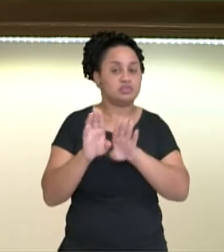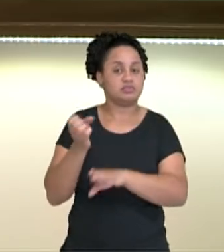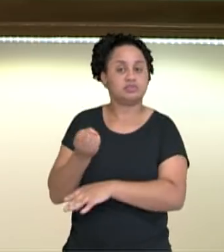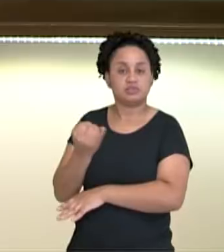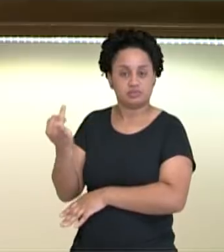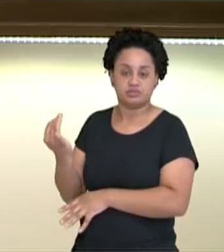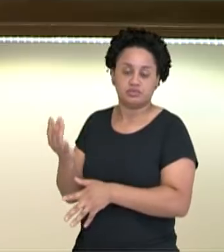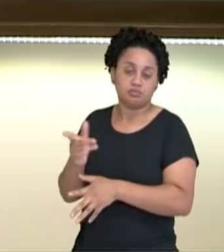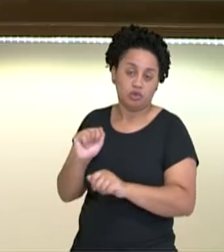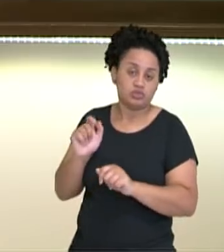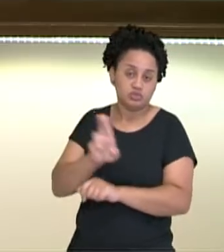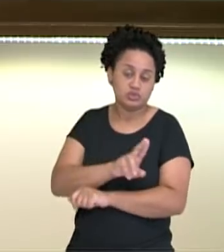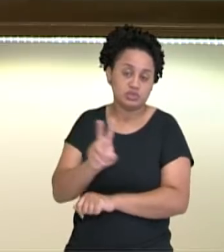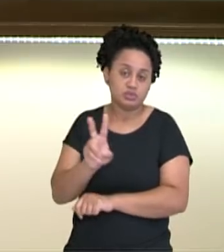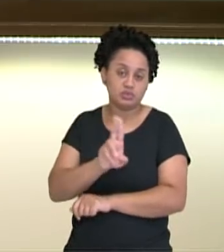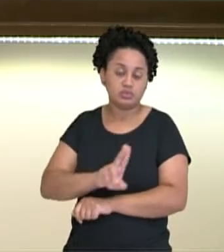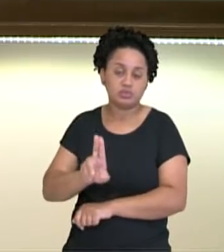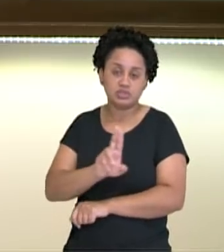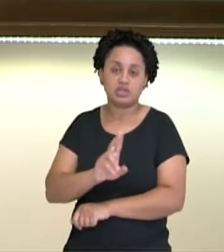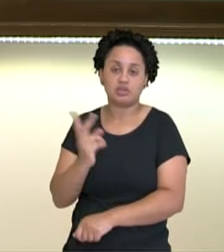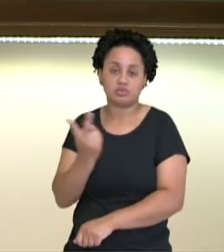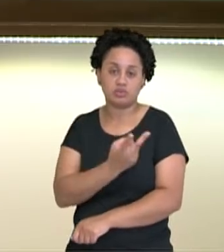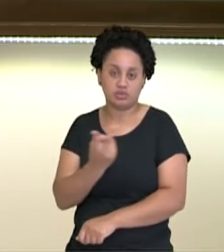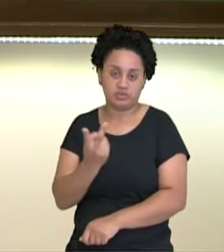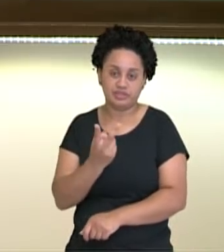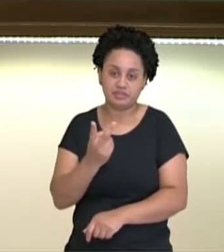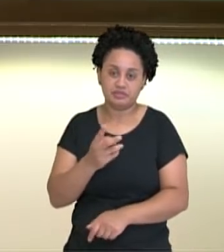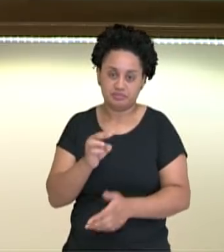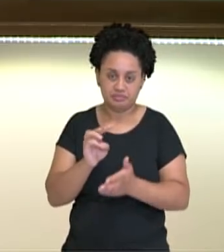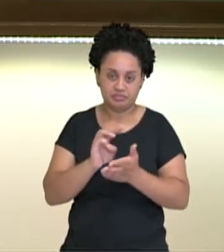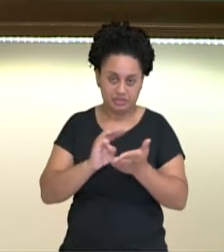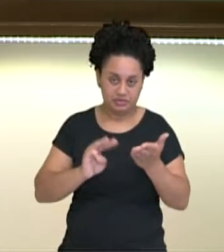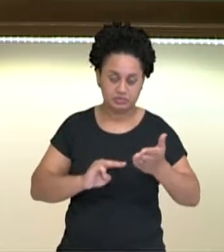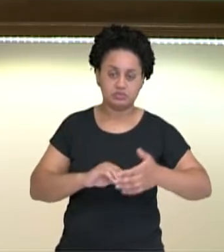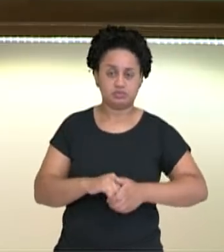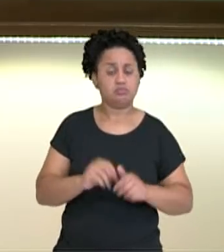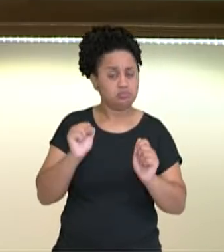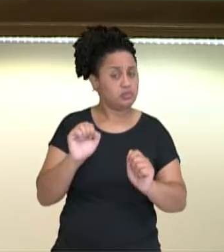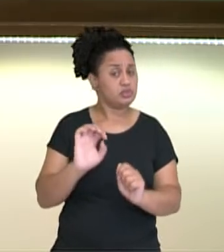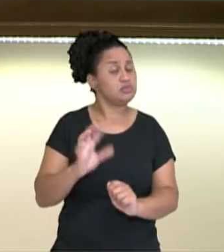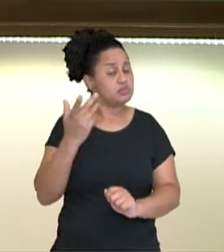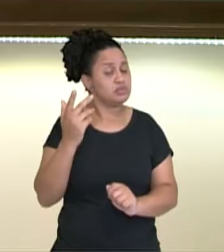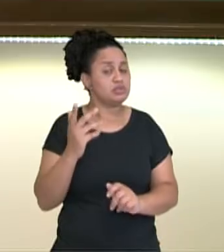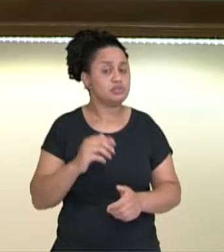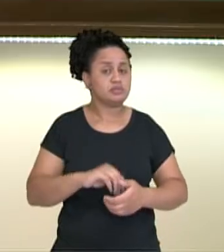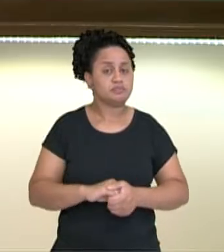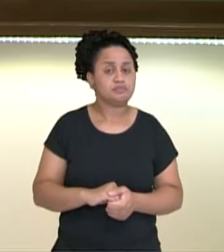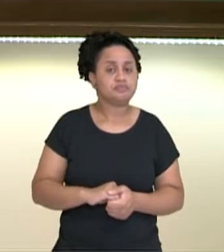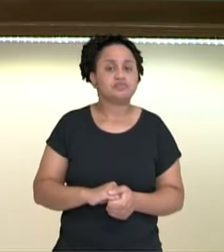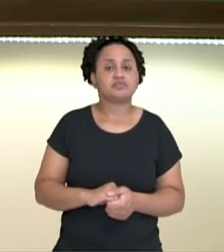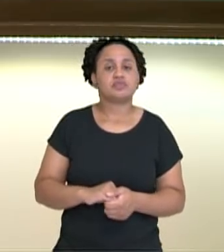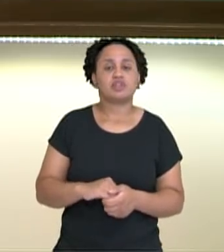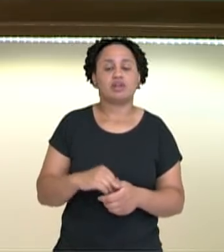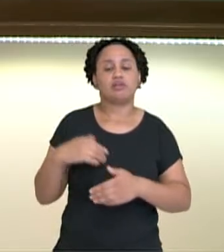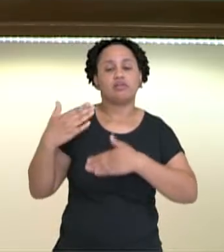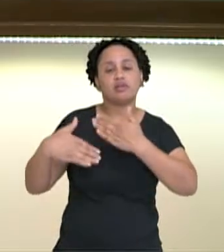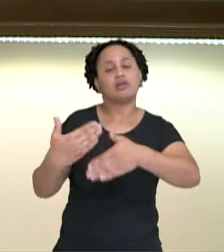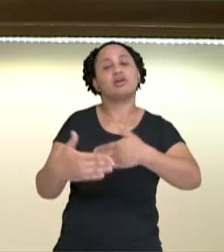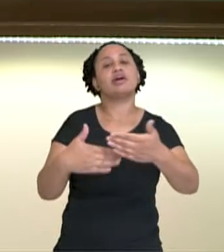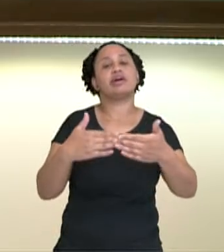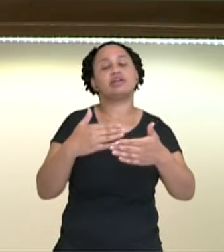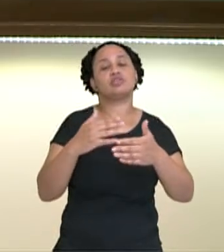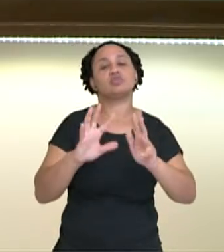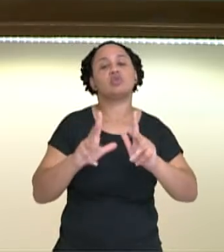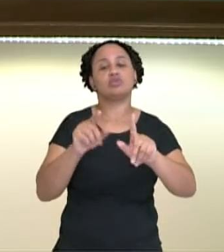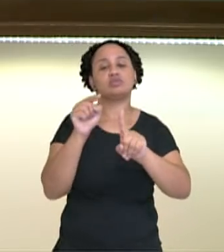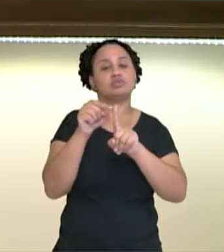da ciência, ambos os métodos podem acontecer. Isso é bastante natural ao decorrer de qualquer tipo de